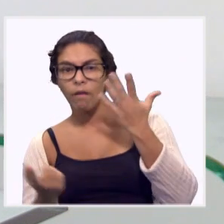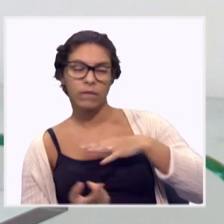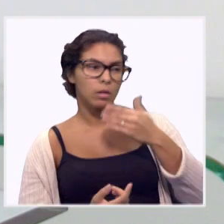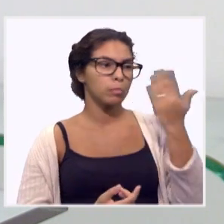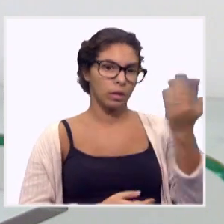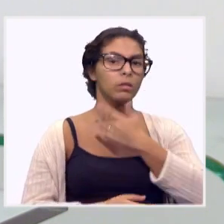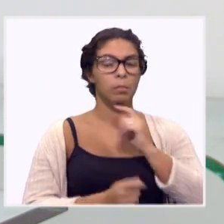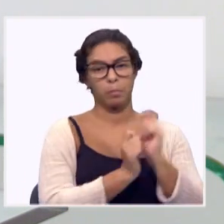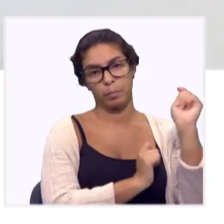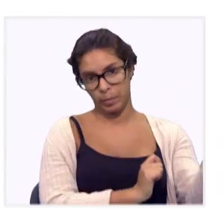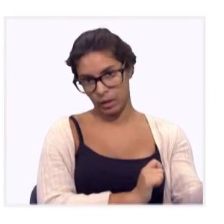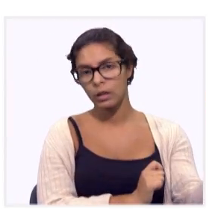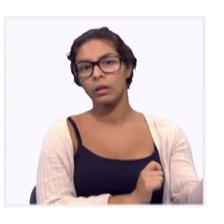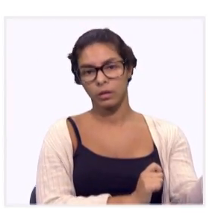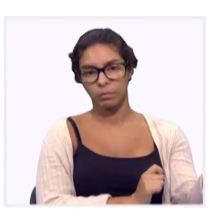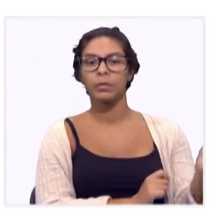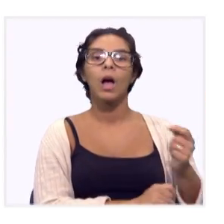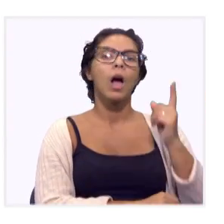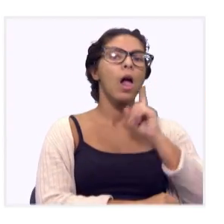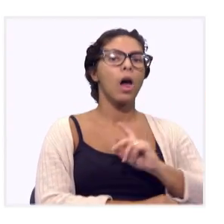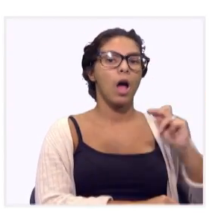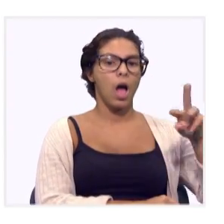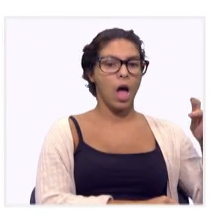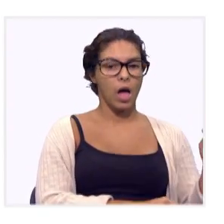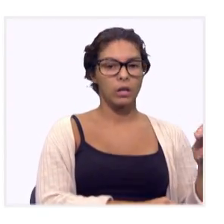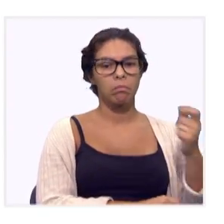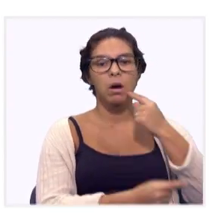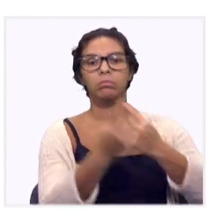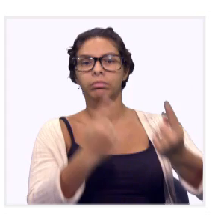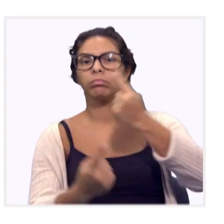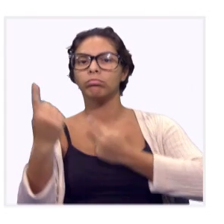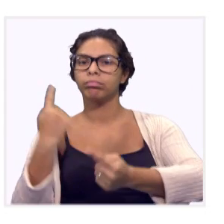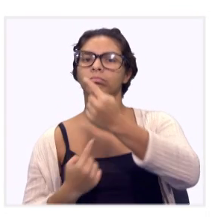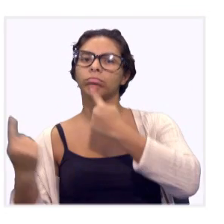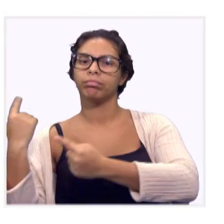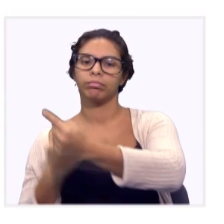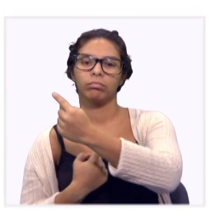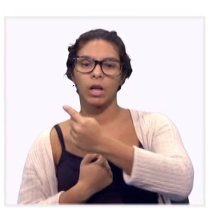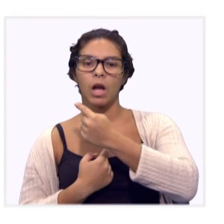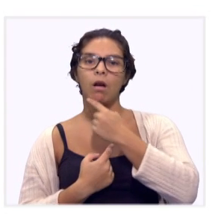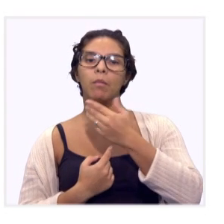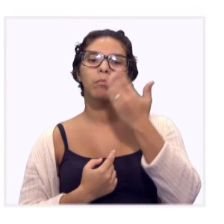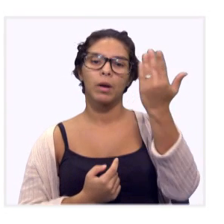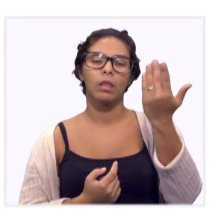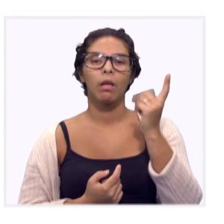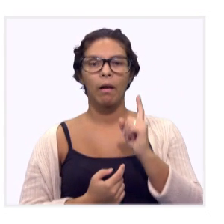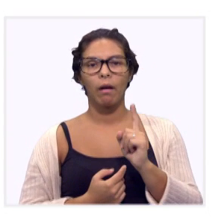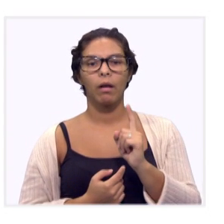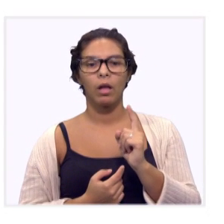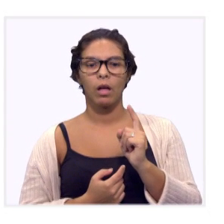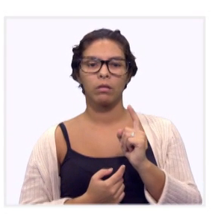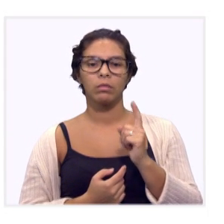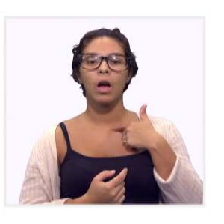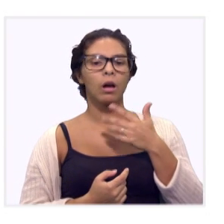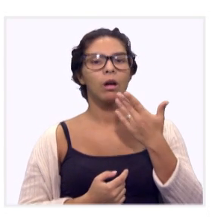à entidade de gestão coletiva e pagar. Sabendo disto, a Ana e o Tiago decidem denunciar os covers. Em vez de mandar bloquear os vídeos,